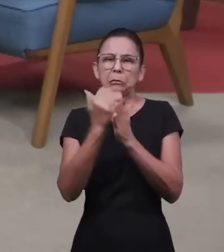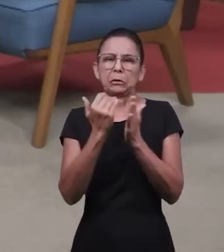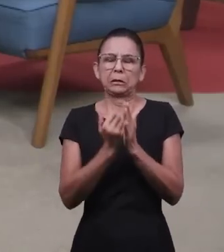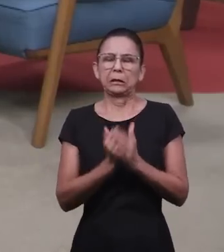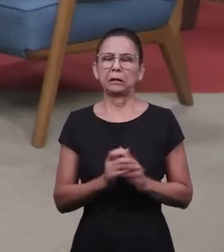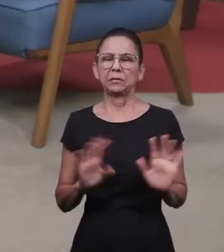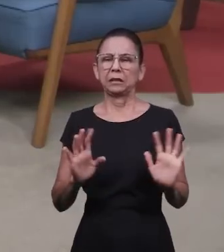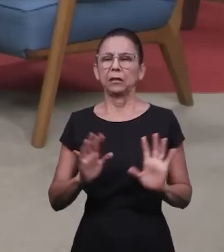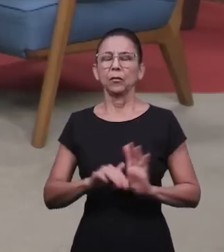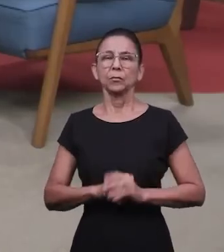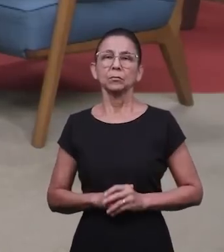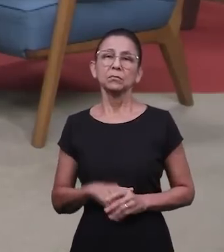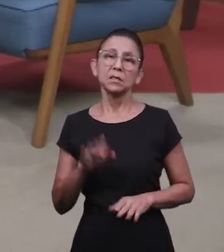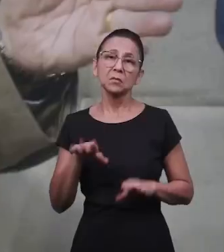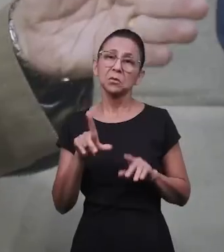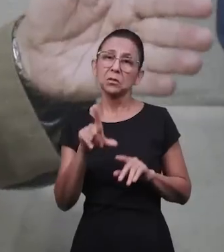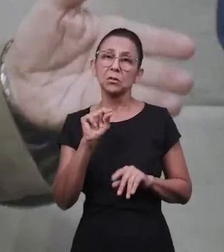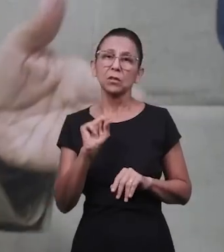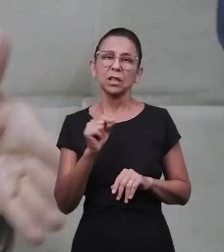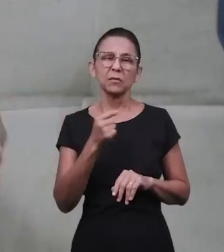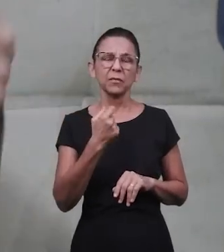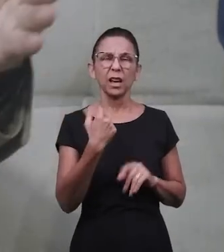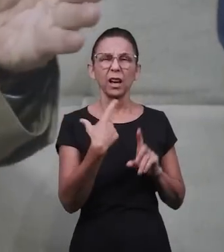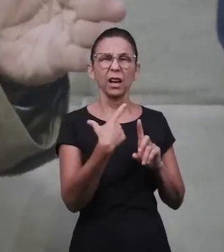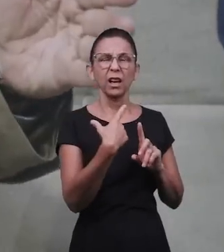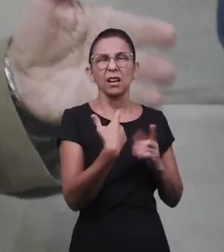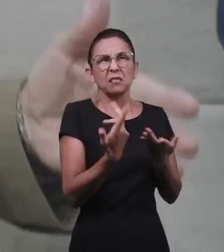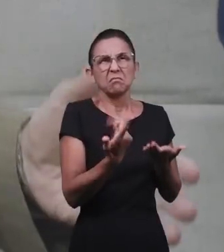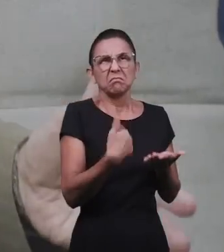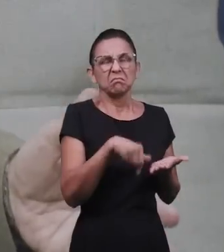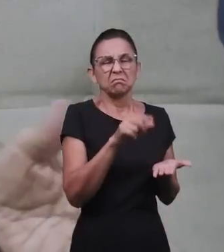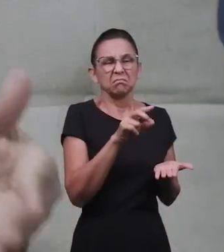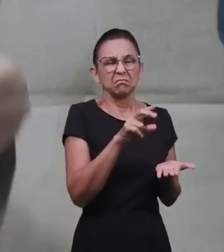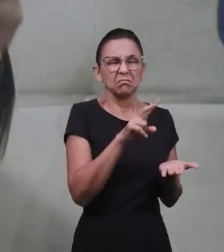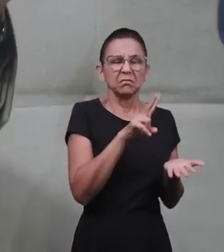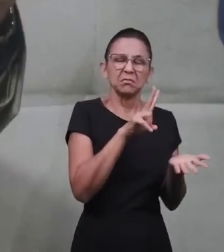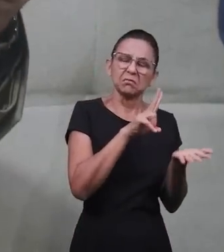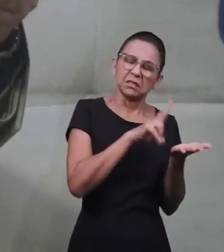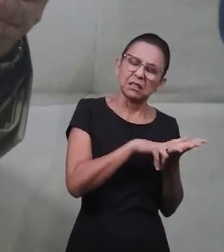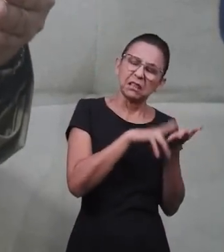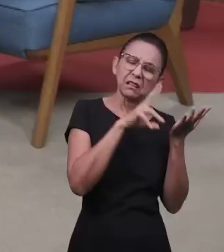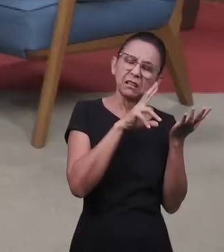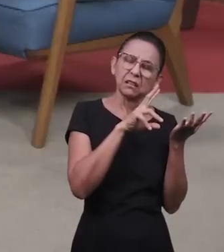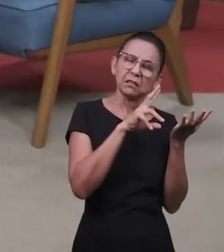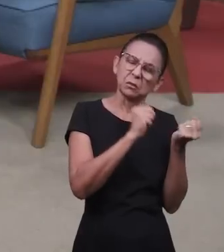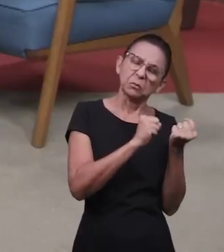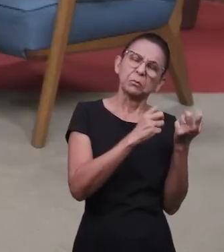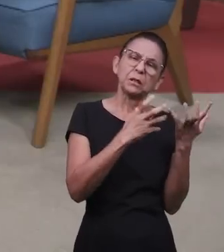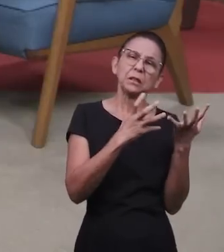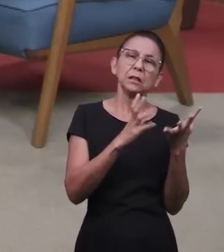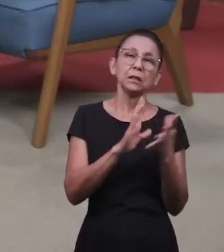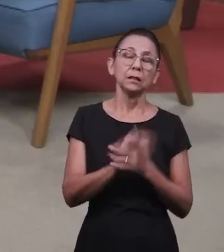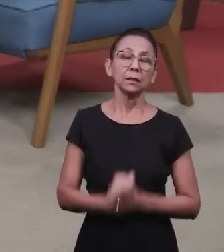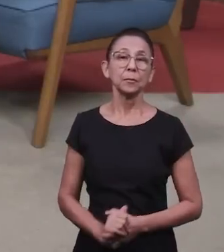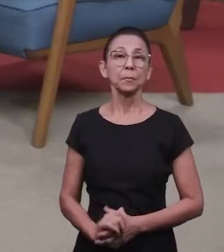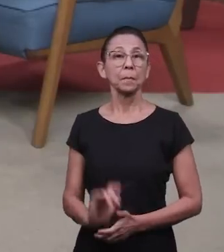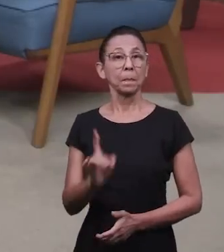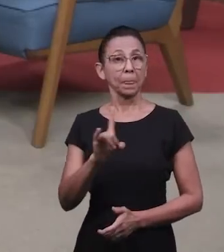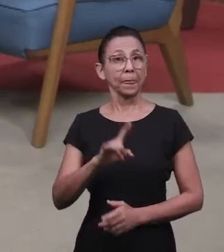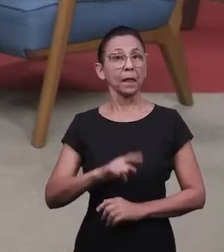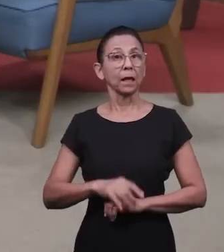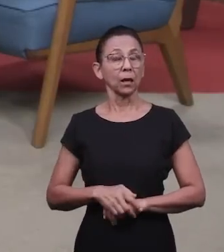algum medicamento, mas ela exerceu a fé, né? A experiência de fé. Ela fez uma